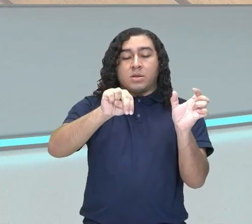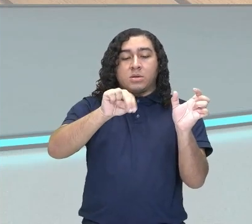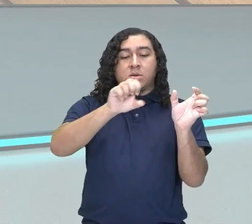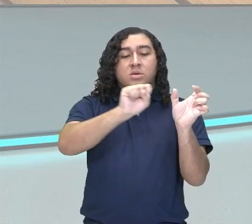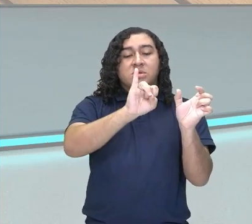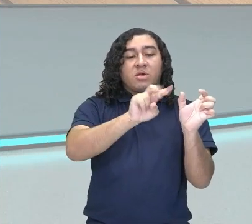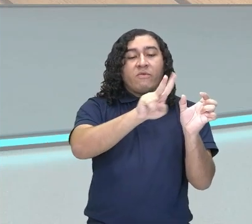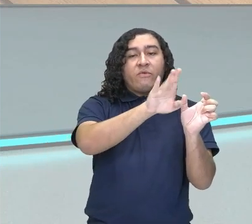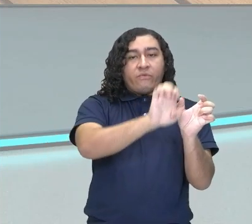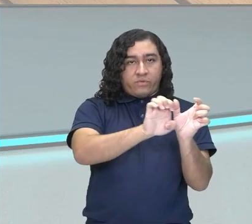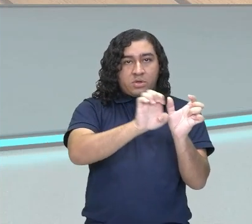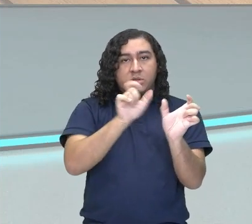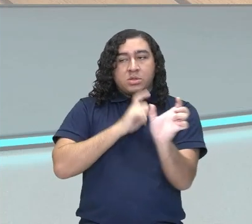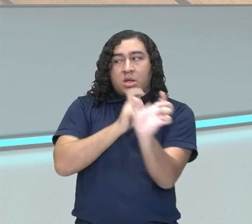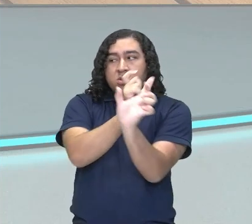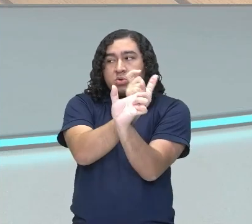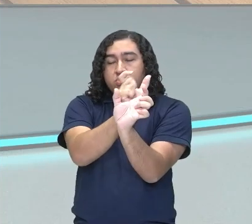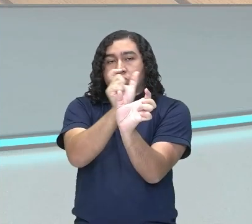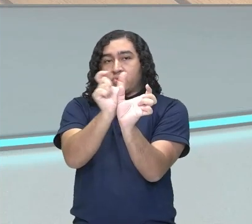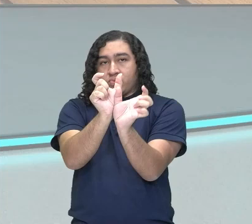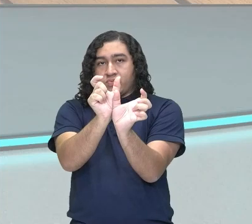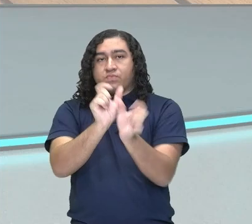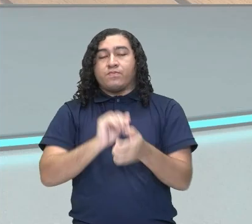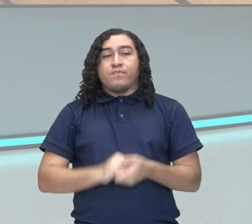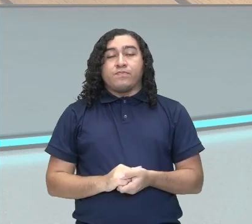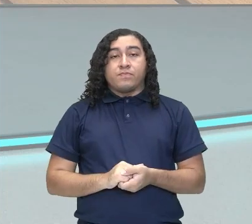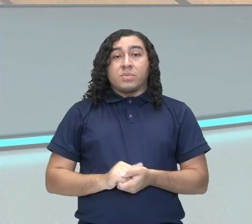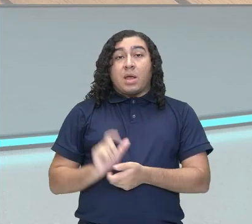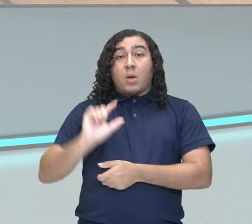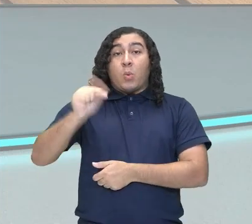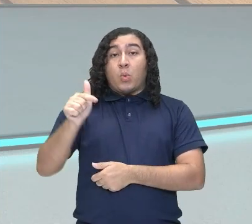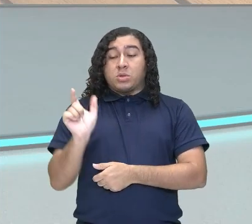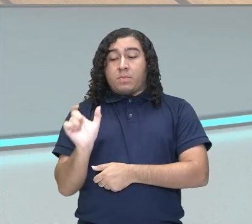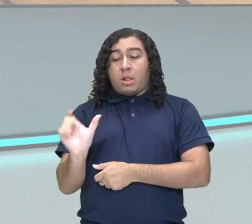sílabas. A palavra comfortable,